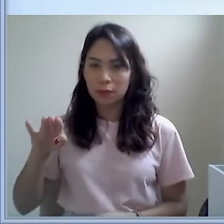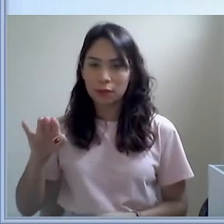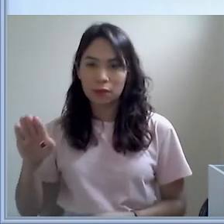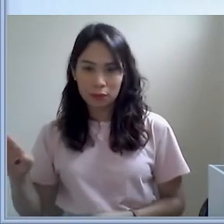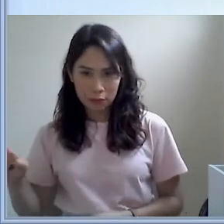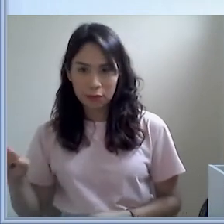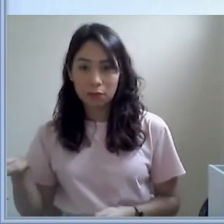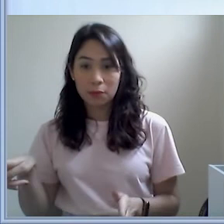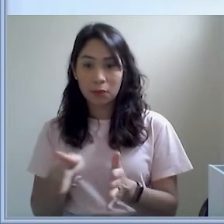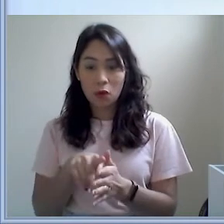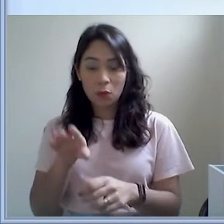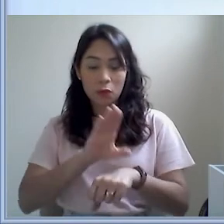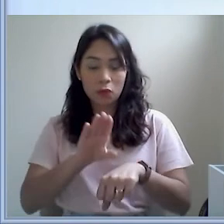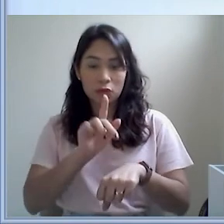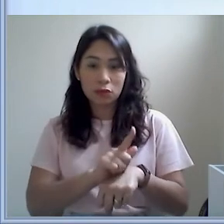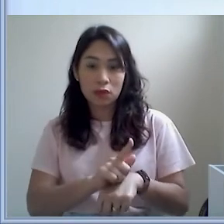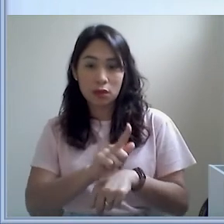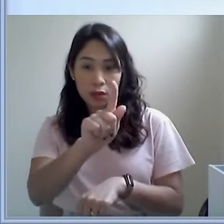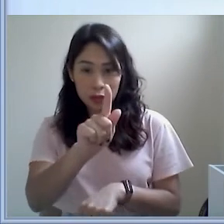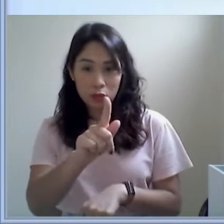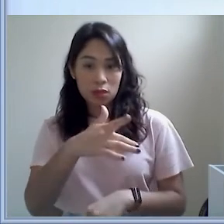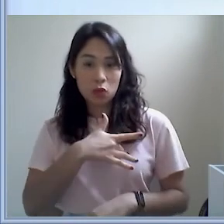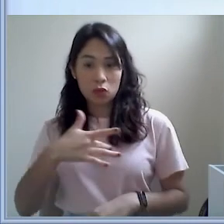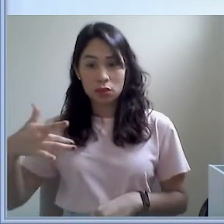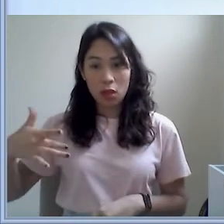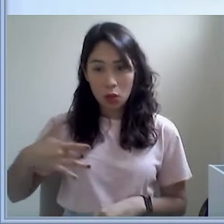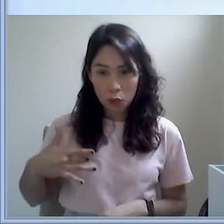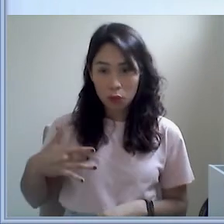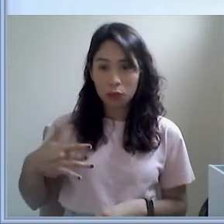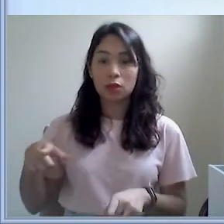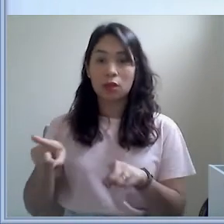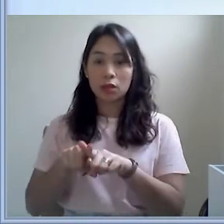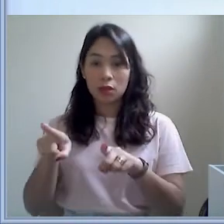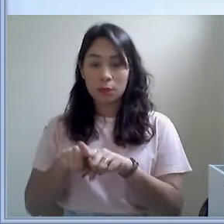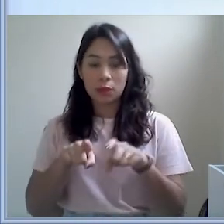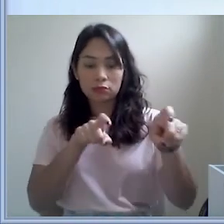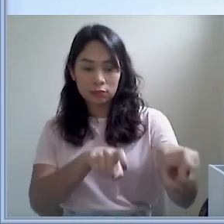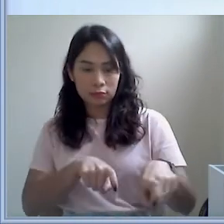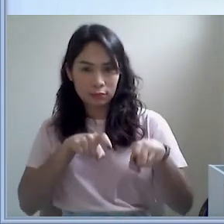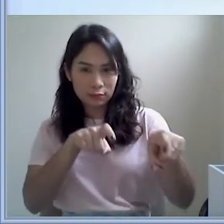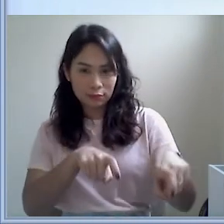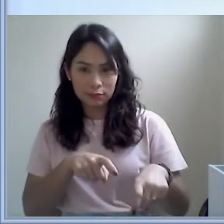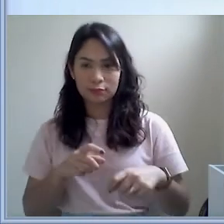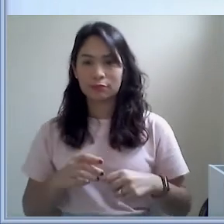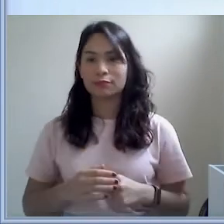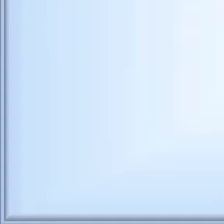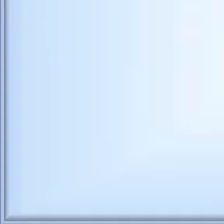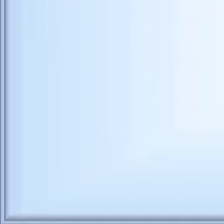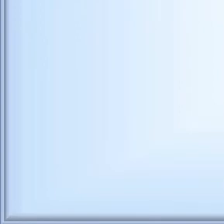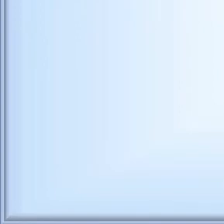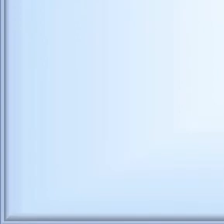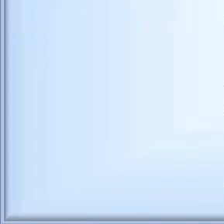de Ciências Biológicas e da Saúde e Centro de Ciências Agrárias Aplicadas.